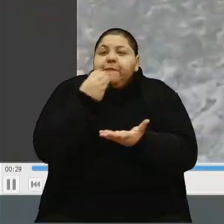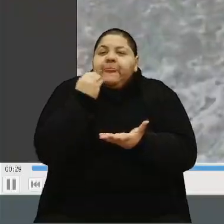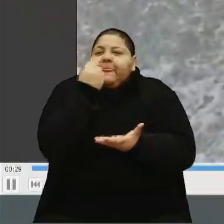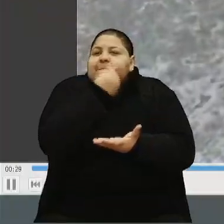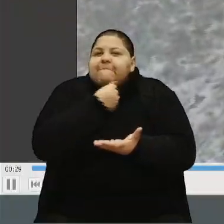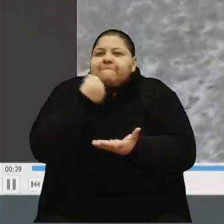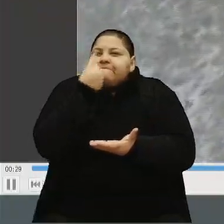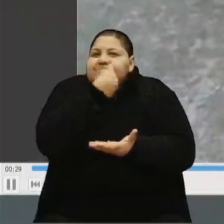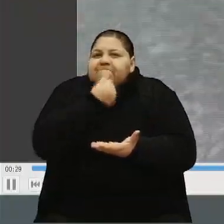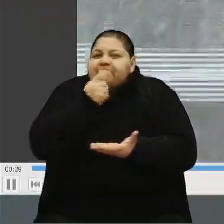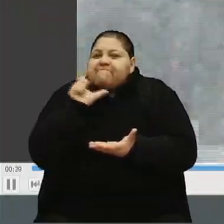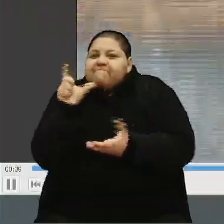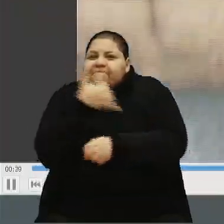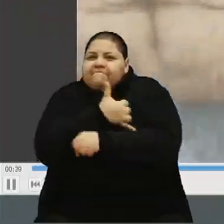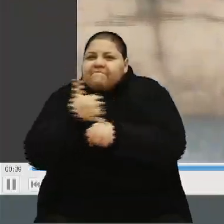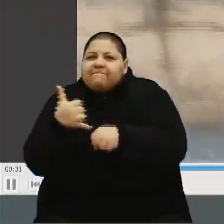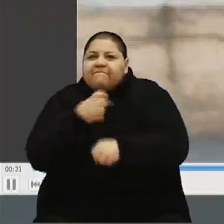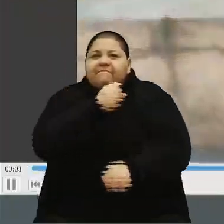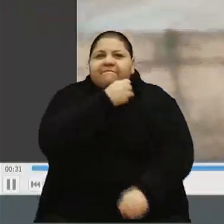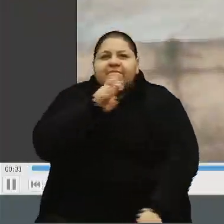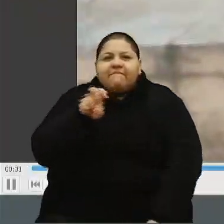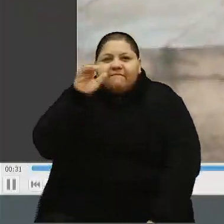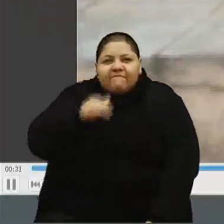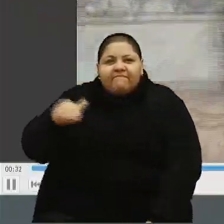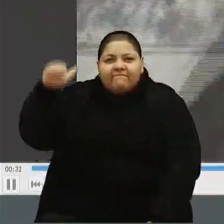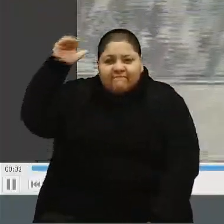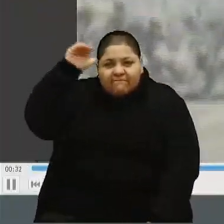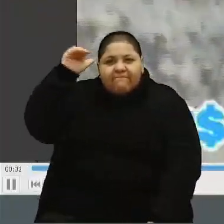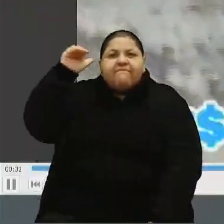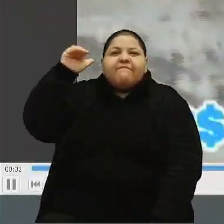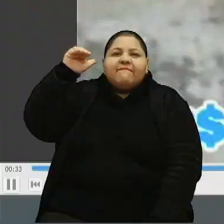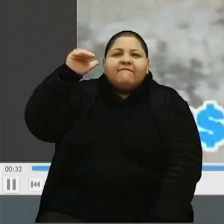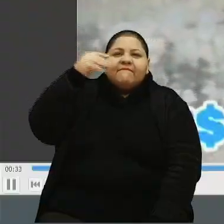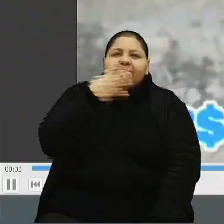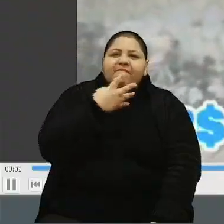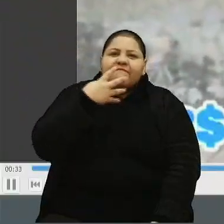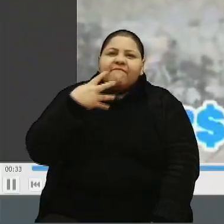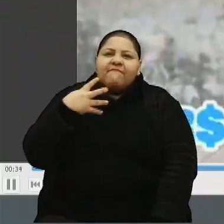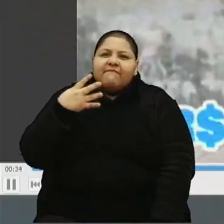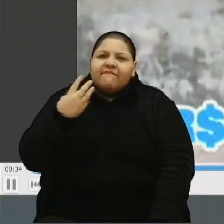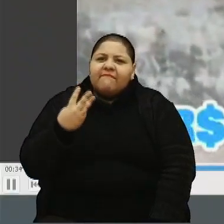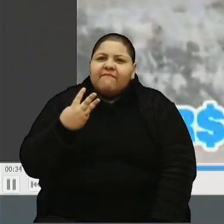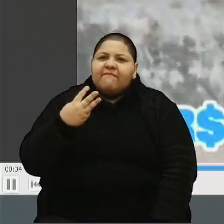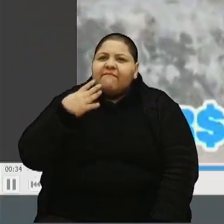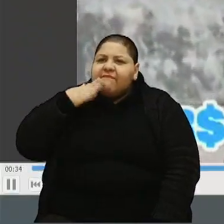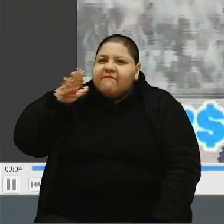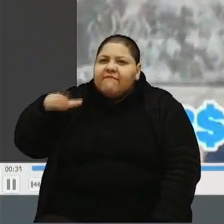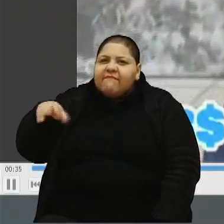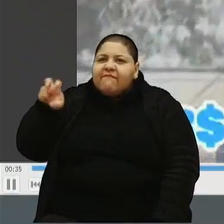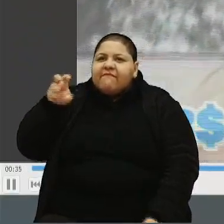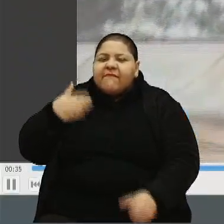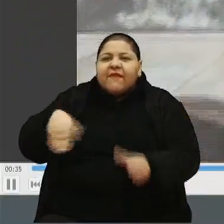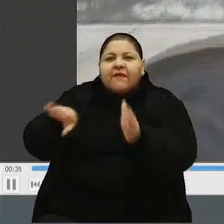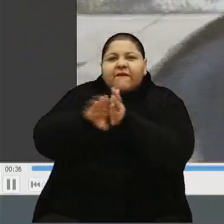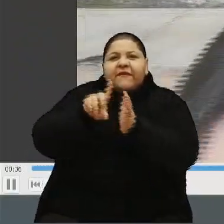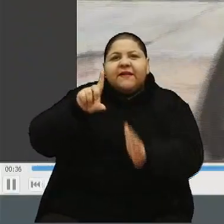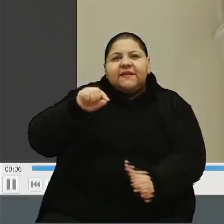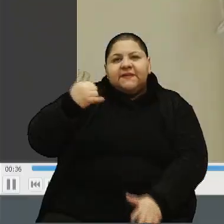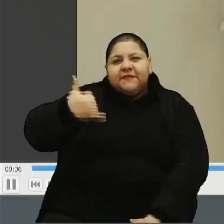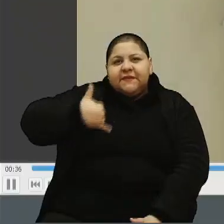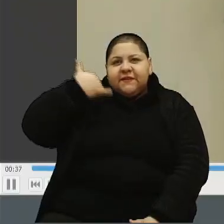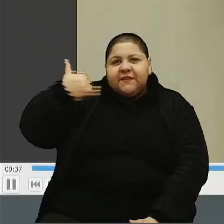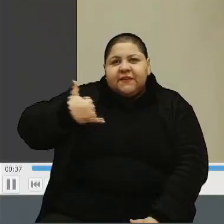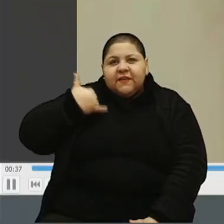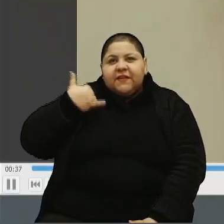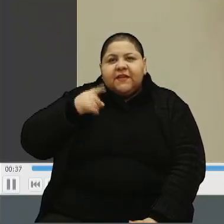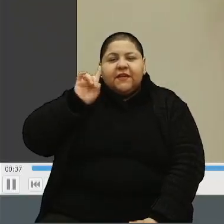Os ingressos são 85 para os adultos e 43 para crianças de 5 a 10 anos. Você